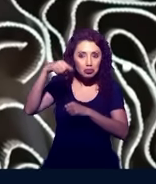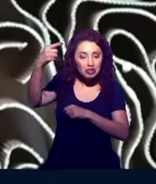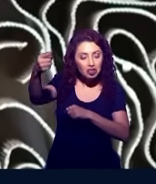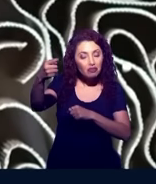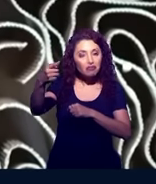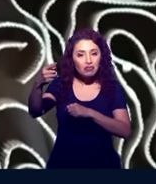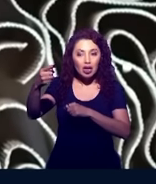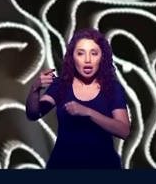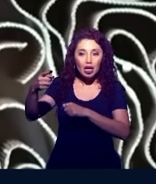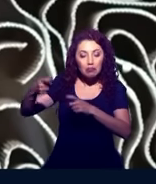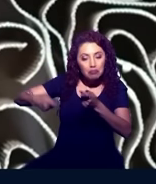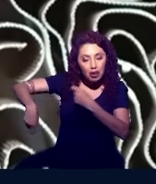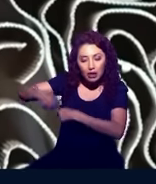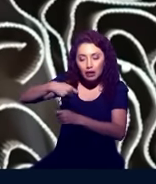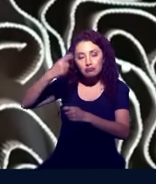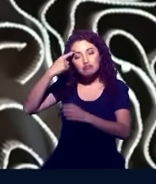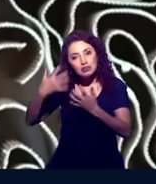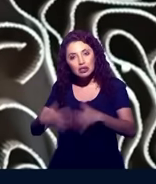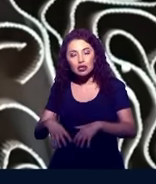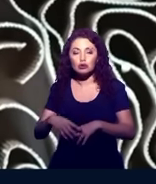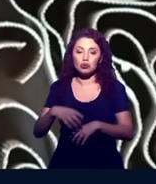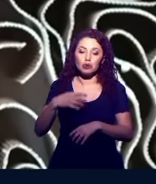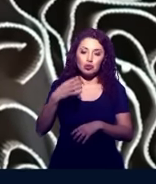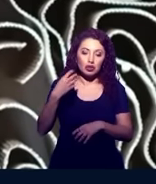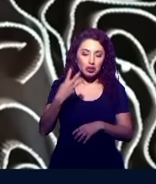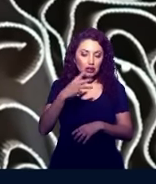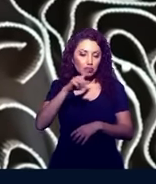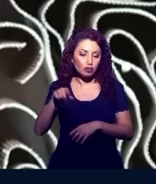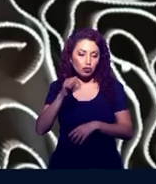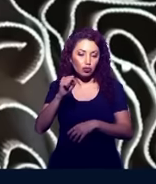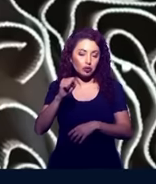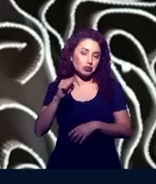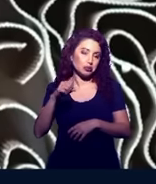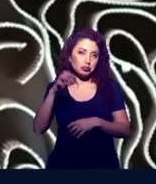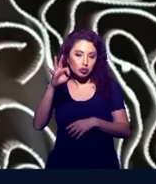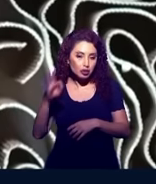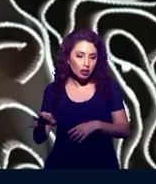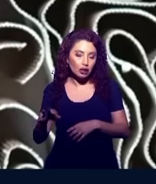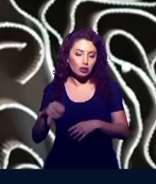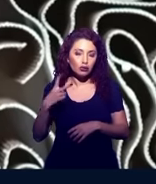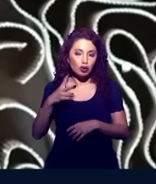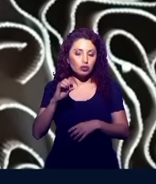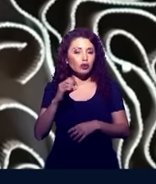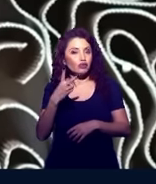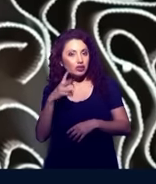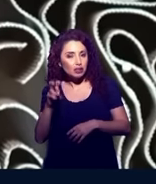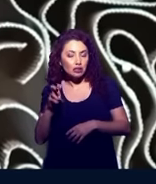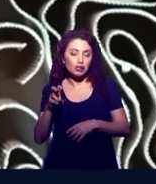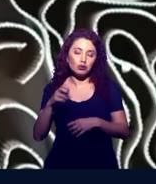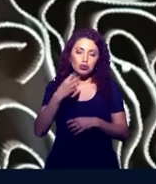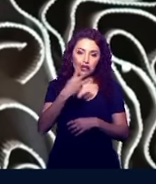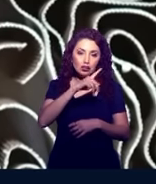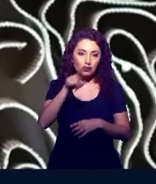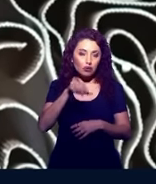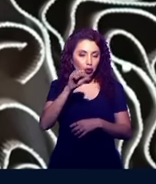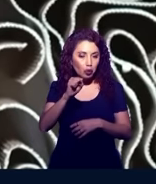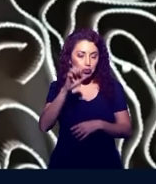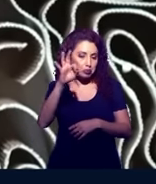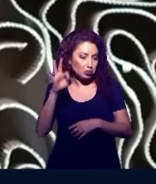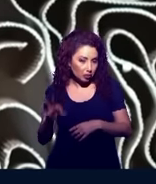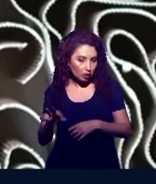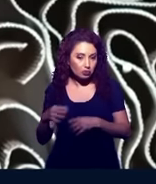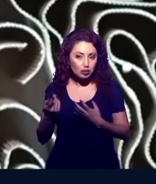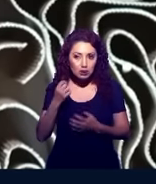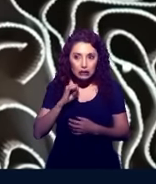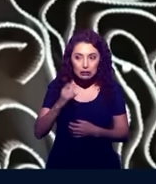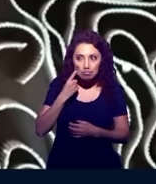4% 3.8 4% 2025 2026 3,5 35% se a gente pegar esses índices de inflação que